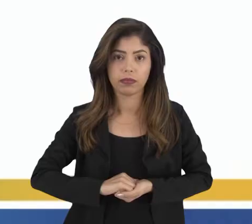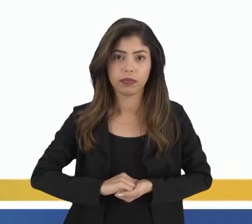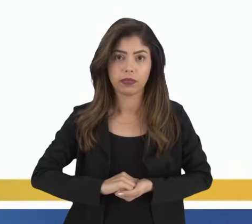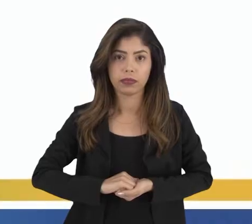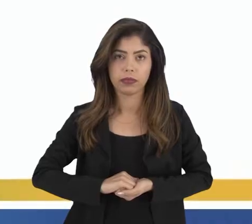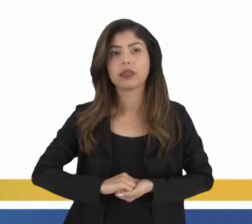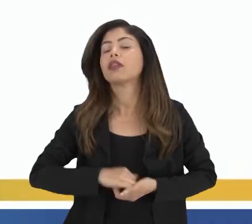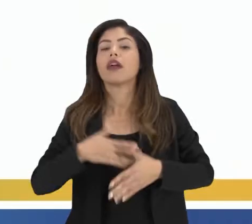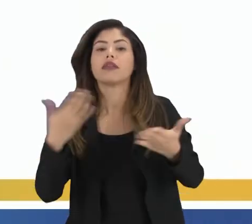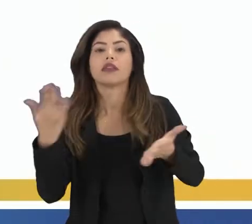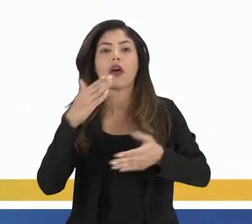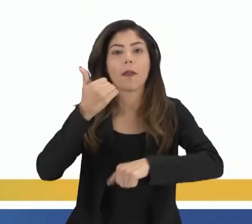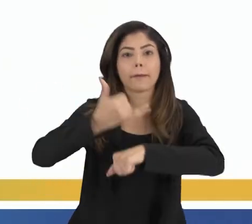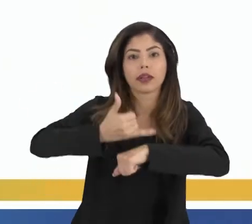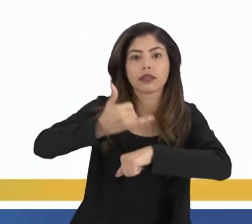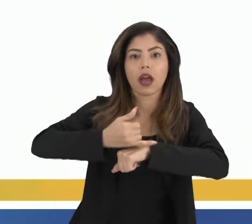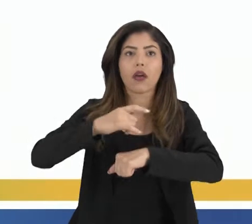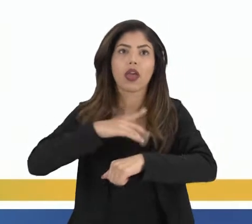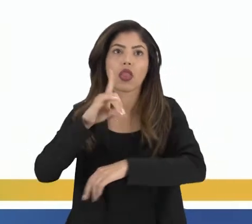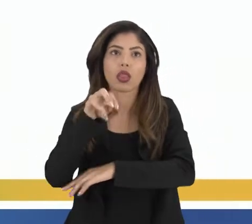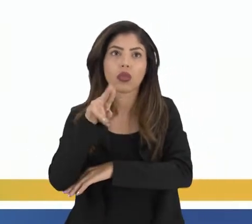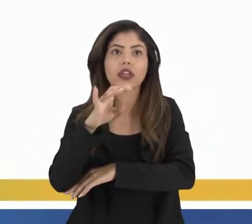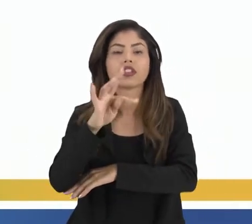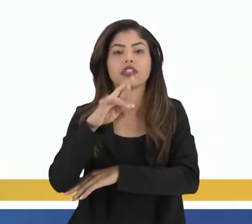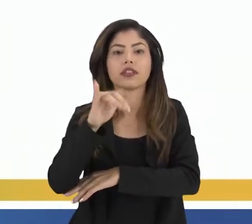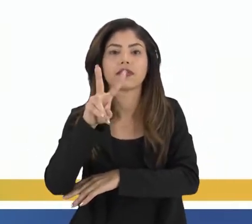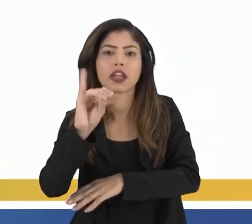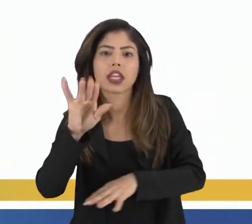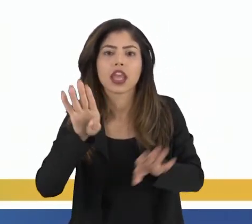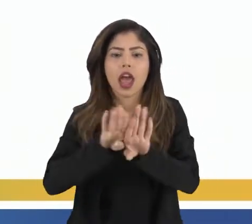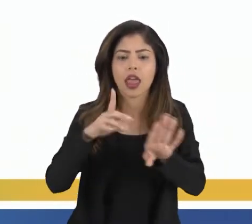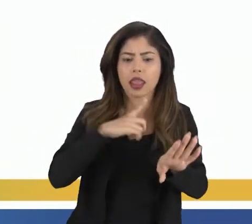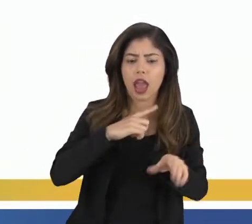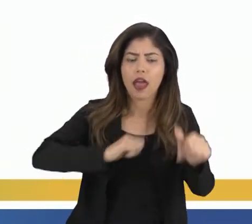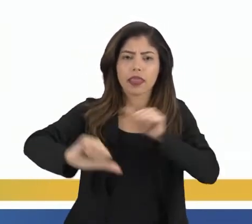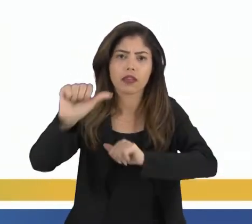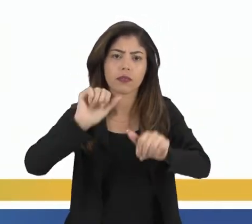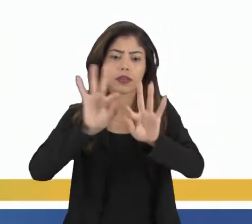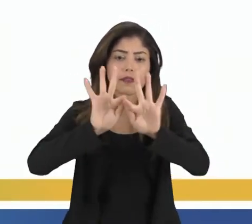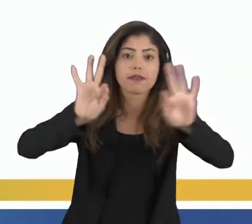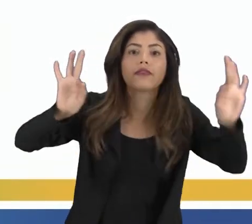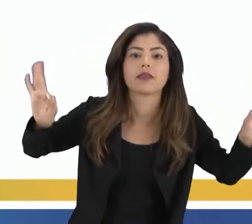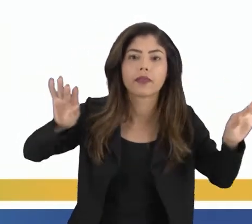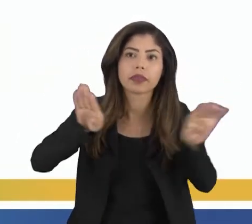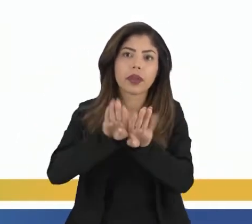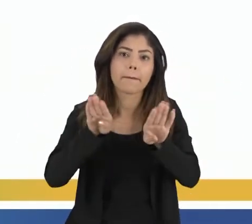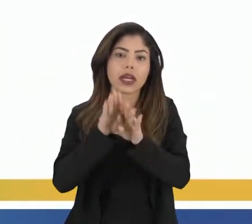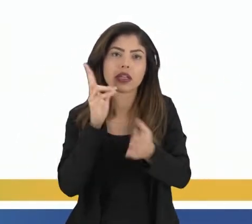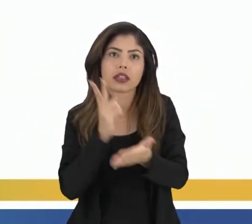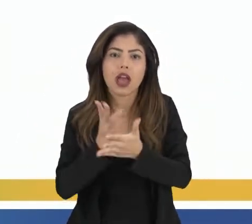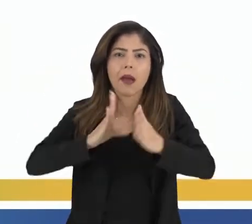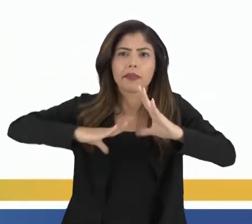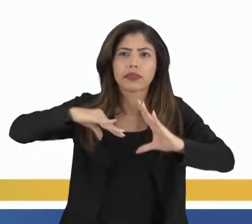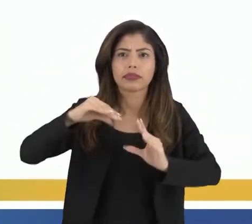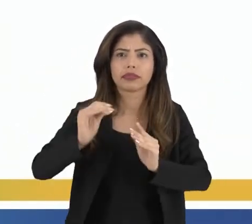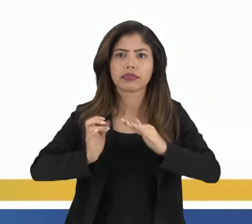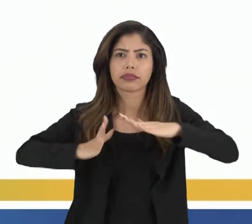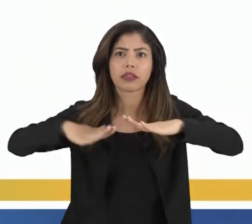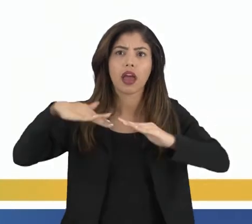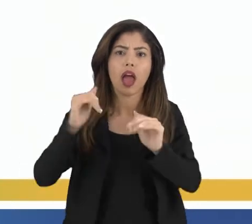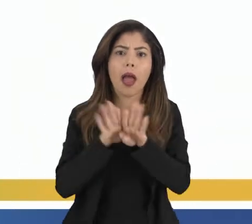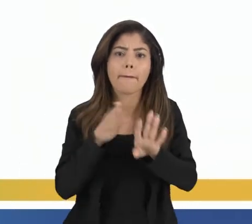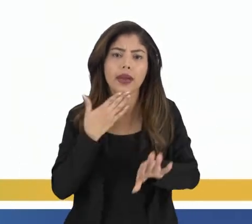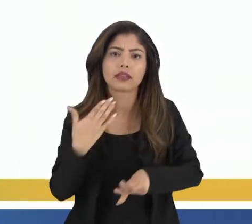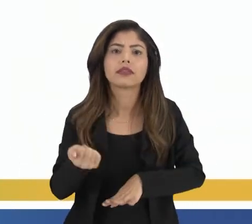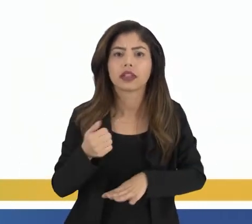característico. Então, os metais eles são ductíveis, né? Eles têm a capacidade de se transformar em fios, mas também são maleáveis.